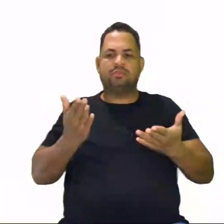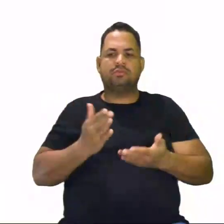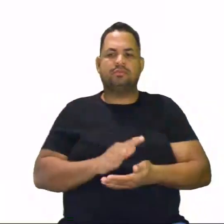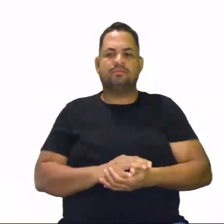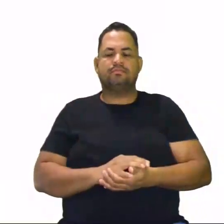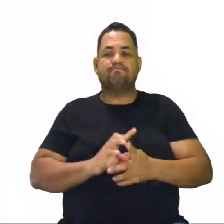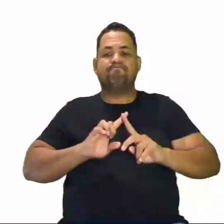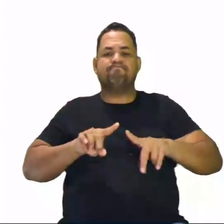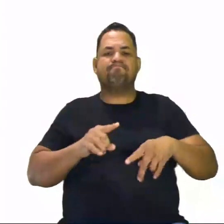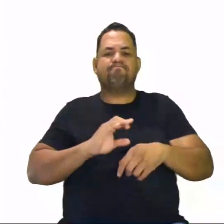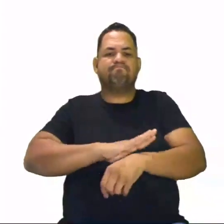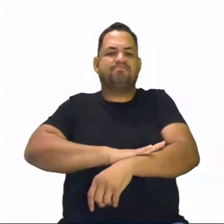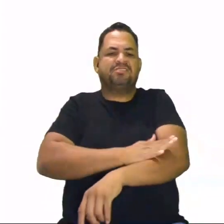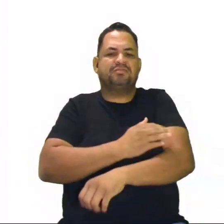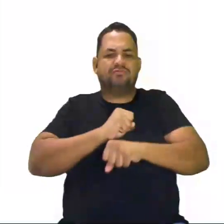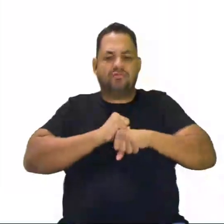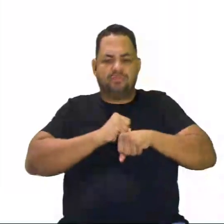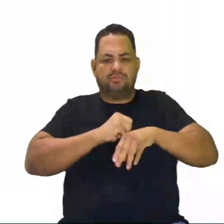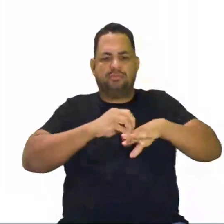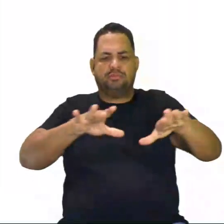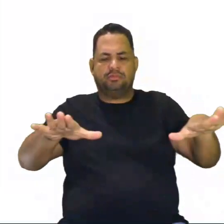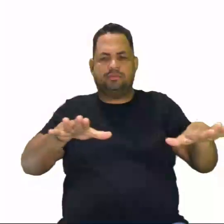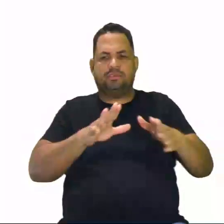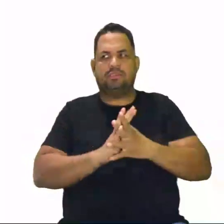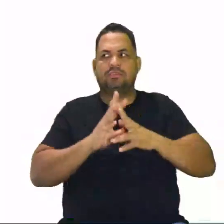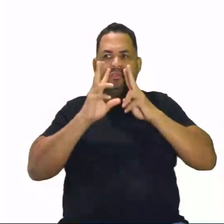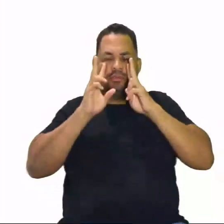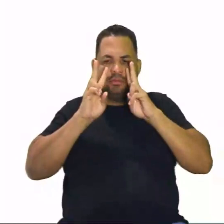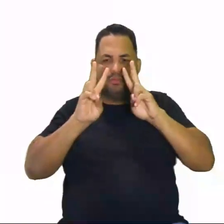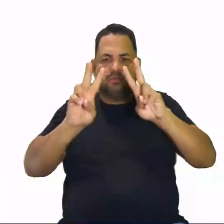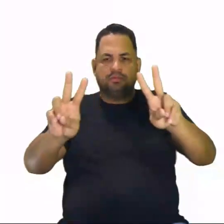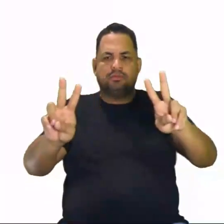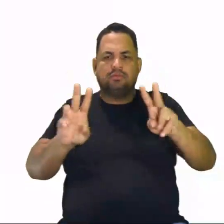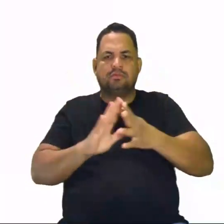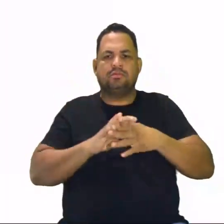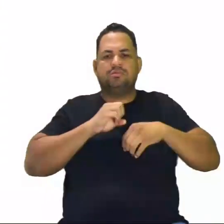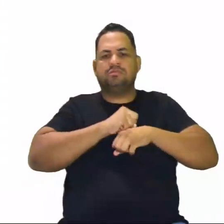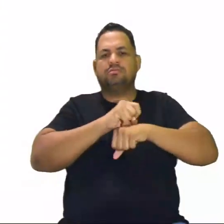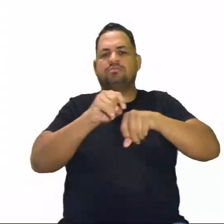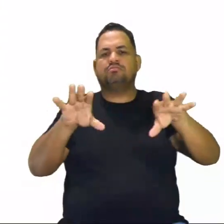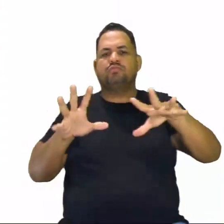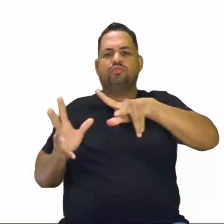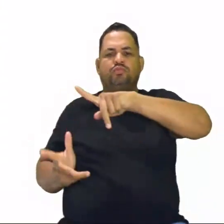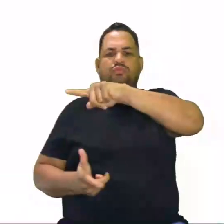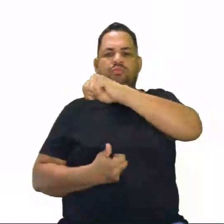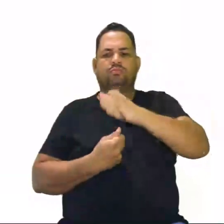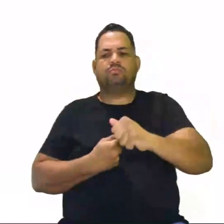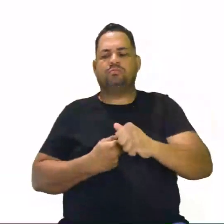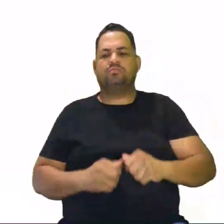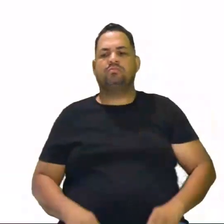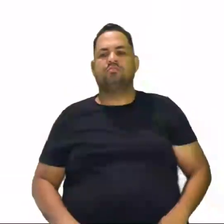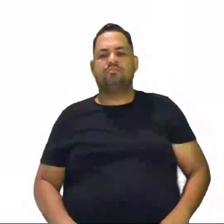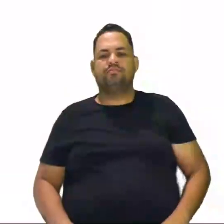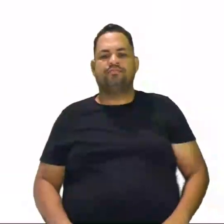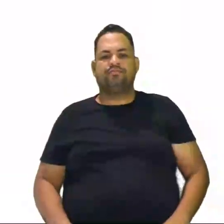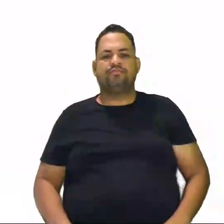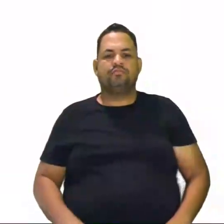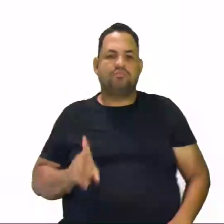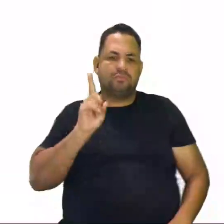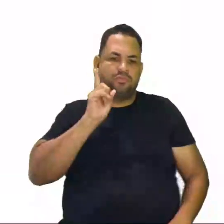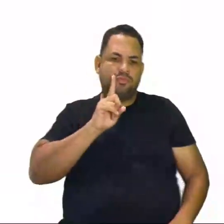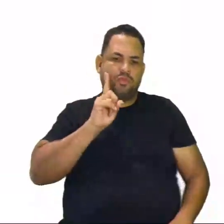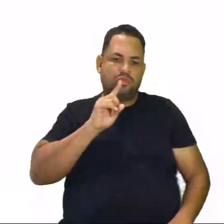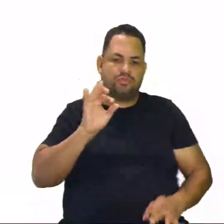algo que foi difundindo, essa visão, ela foi sendo difundida aí para o mundo inteiro, Nos Estados Unidos ele